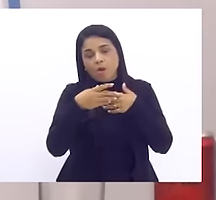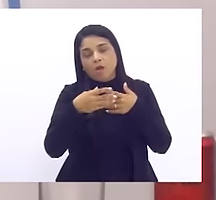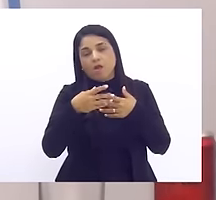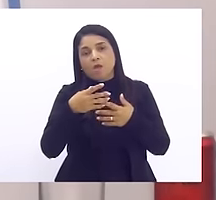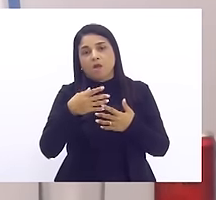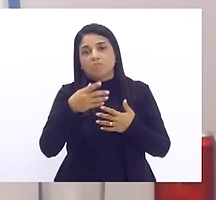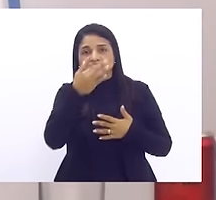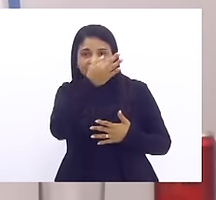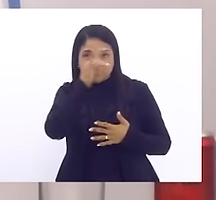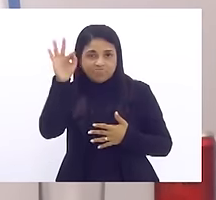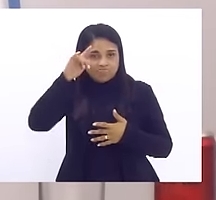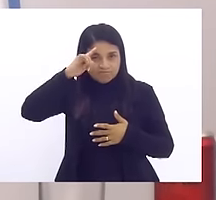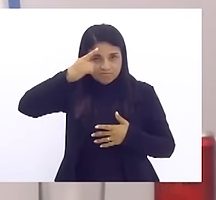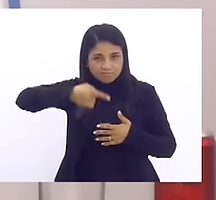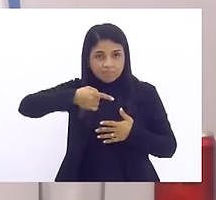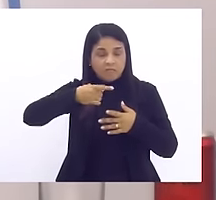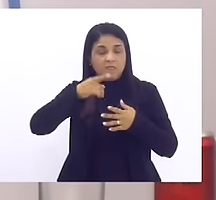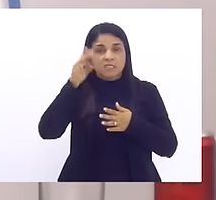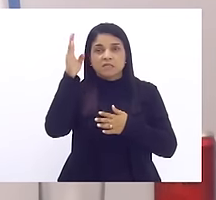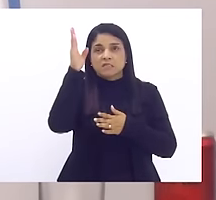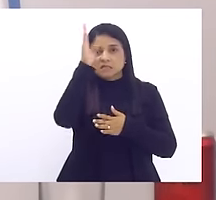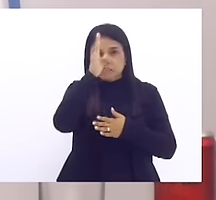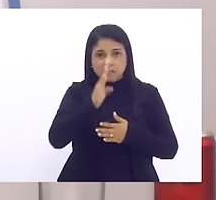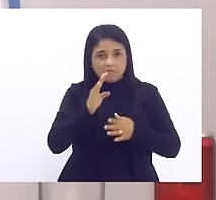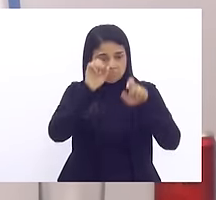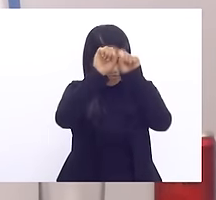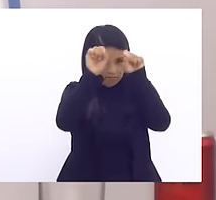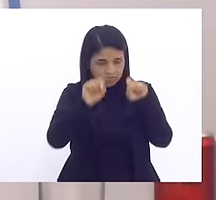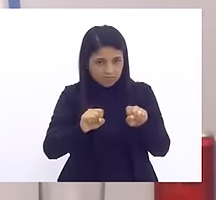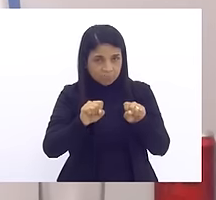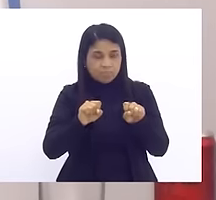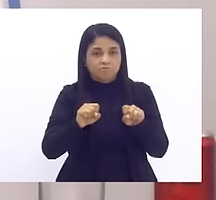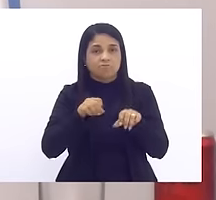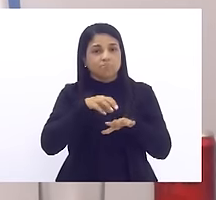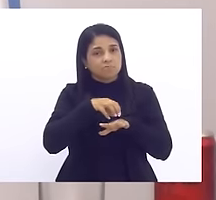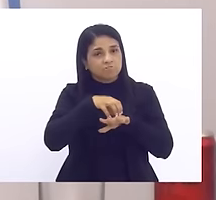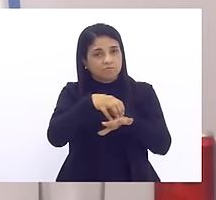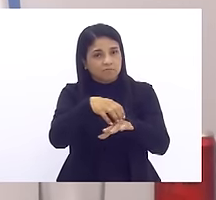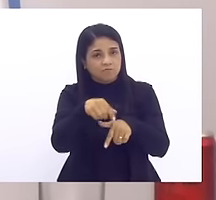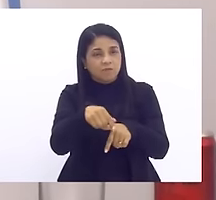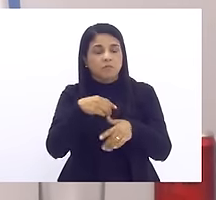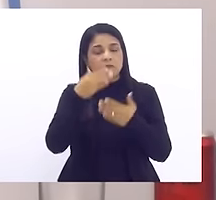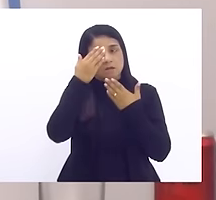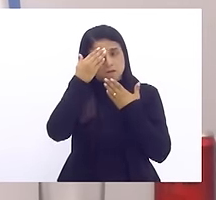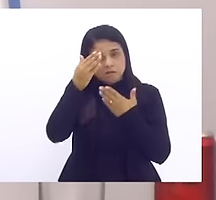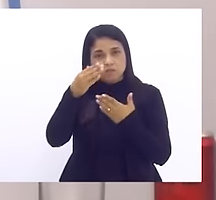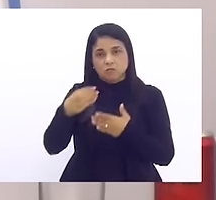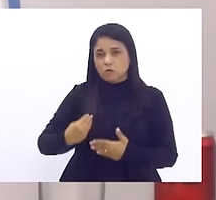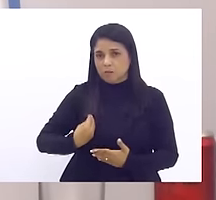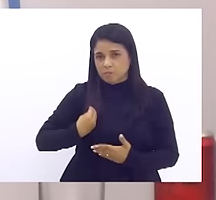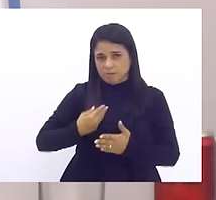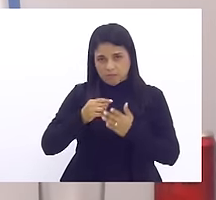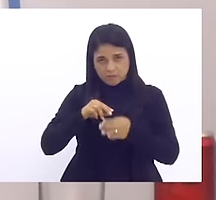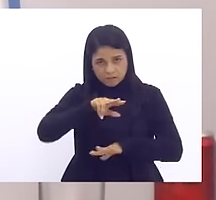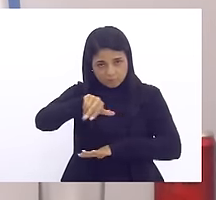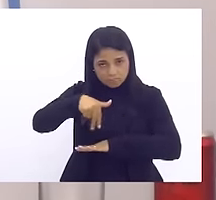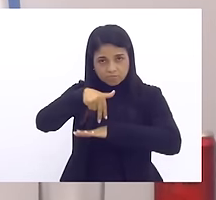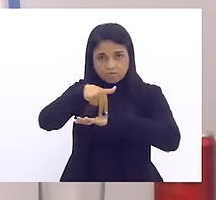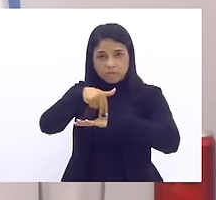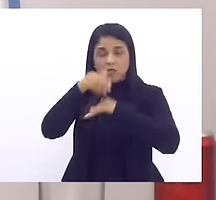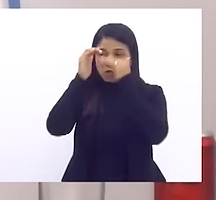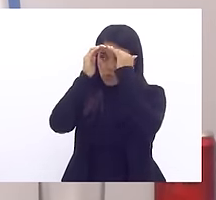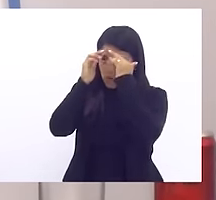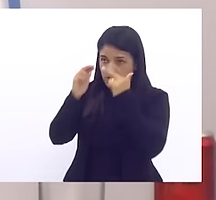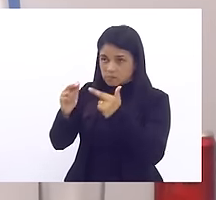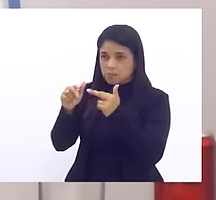faz parte do Sistema Nacional de Trânsito então agradecer não só a presença do Senhor mas o respeito ao Senhor